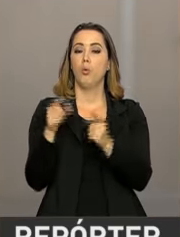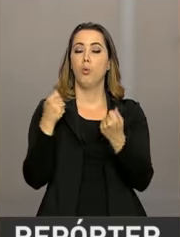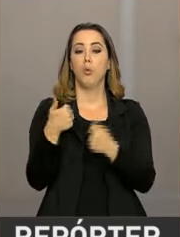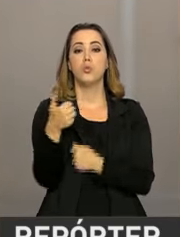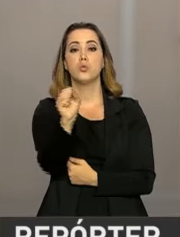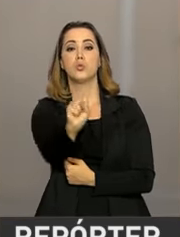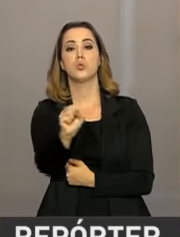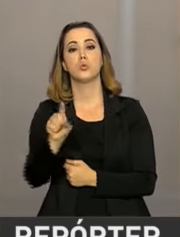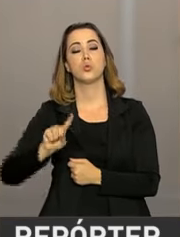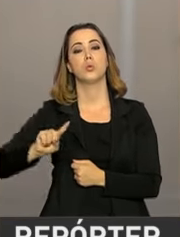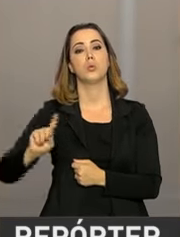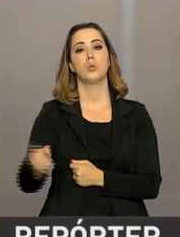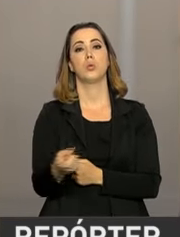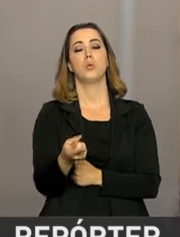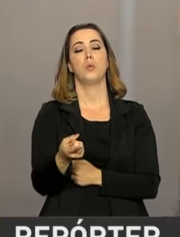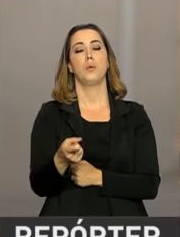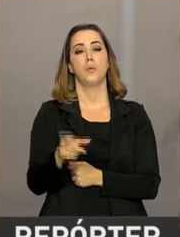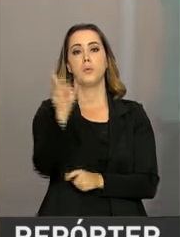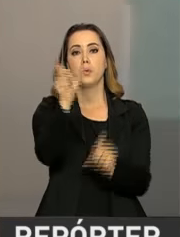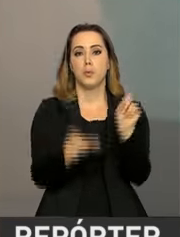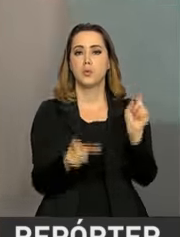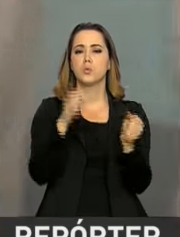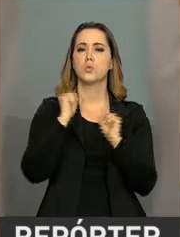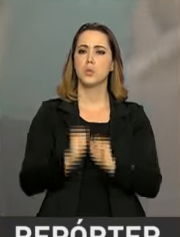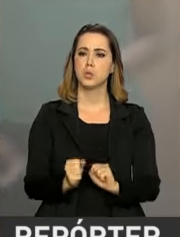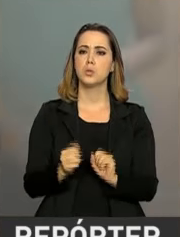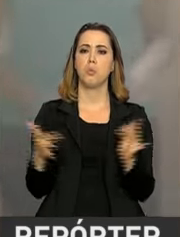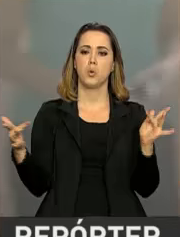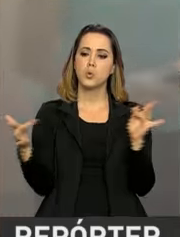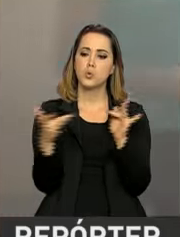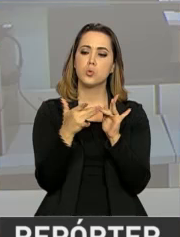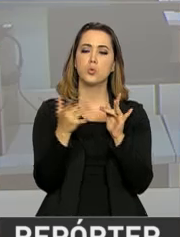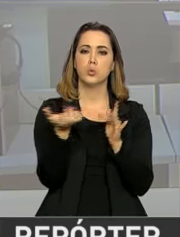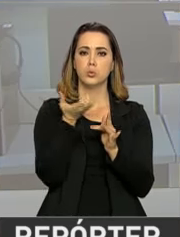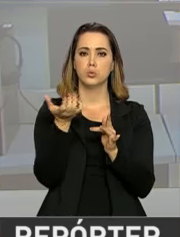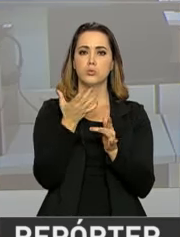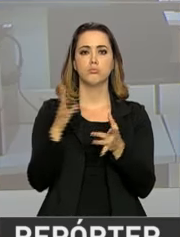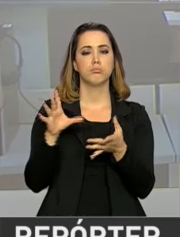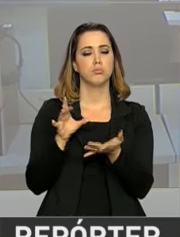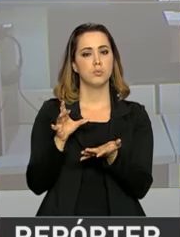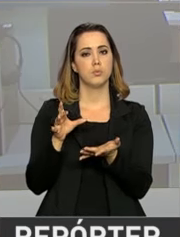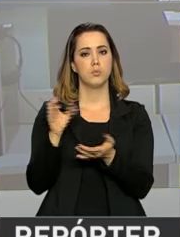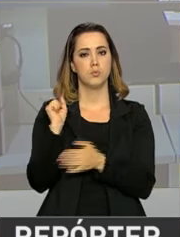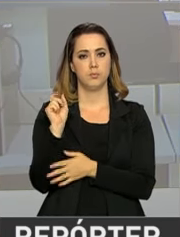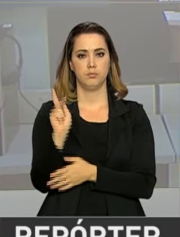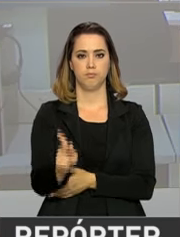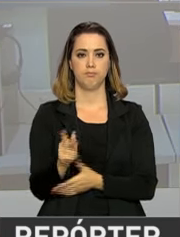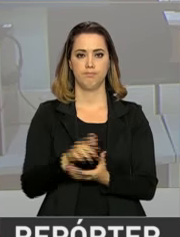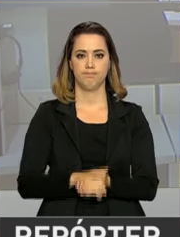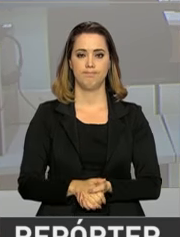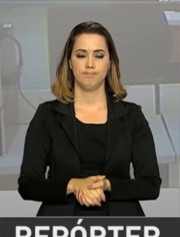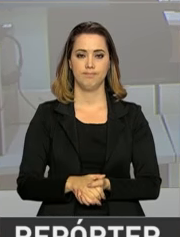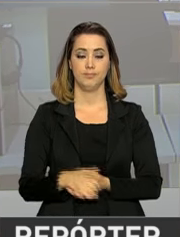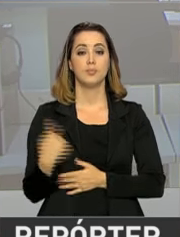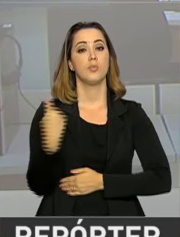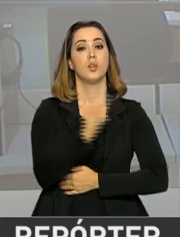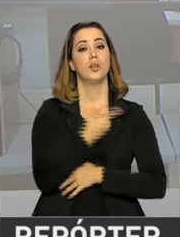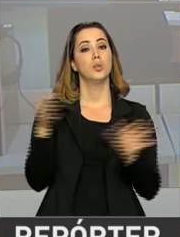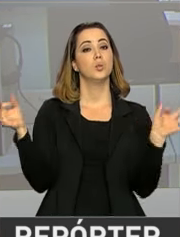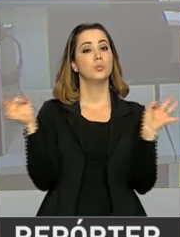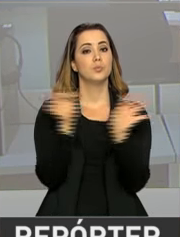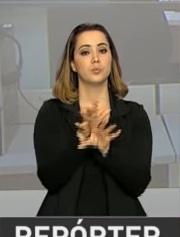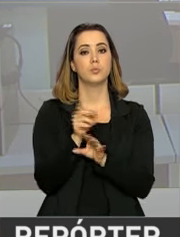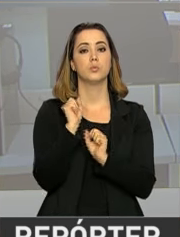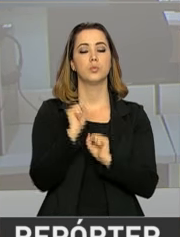a Adesão ela é totalmente discricionária ou seja depende do funcionário esta edição do repórter NBR termina